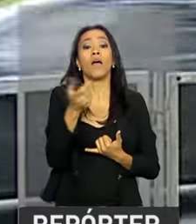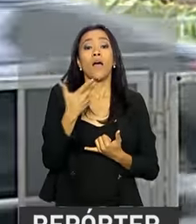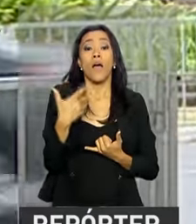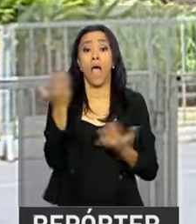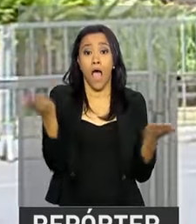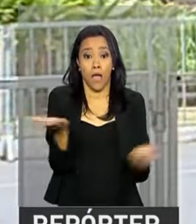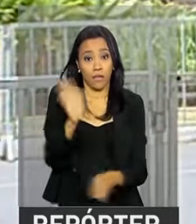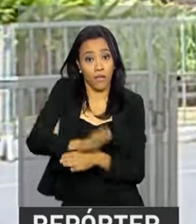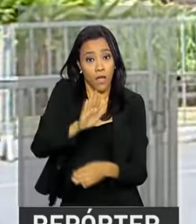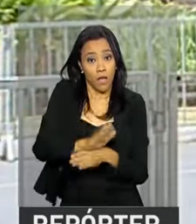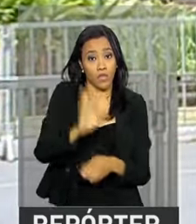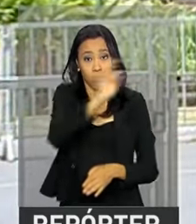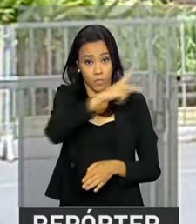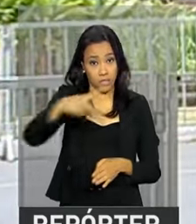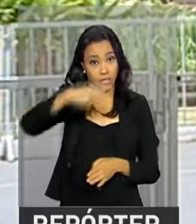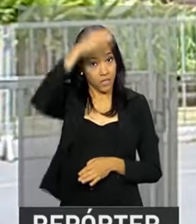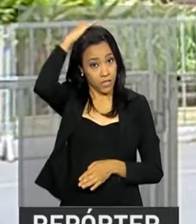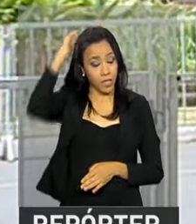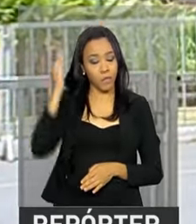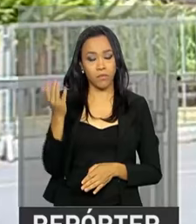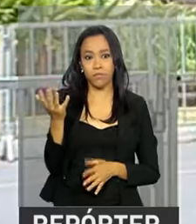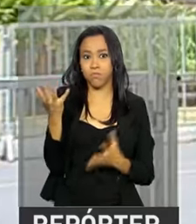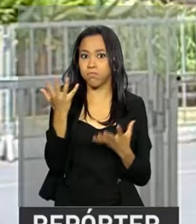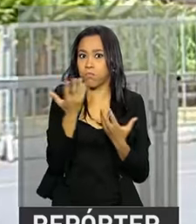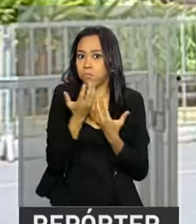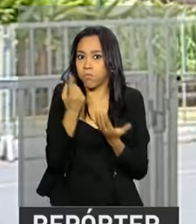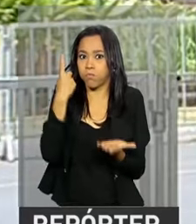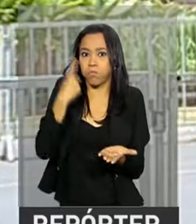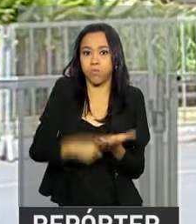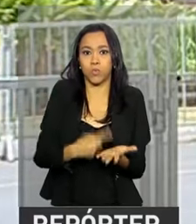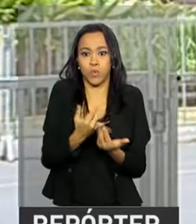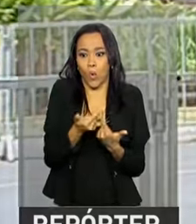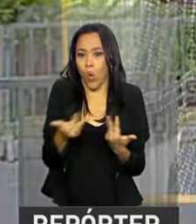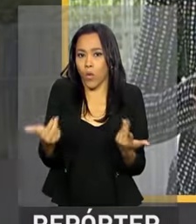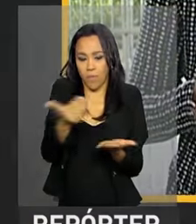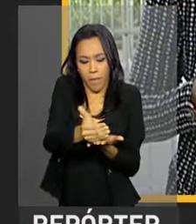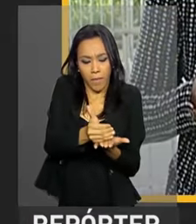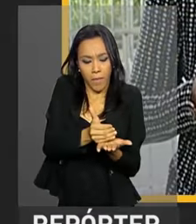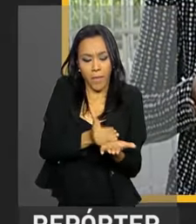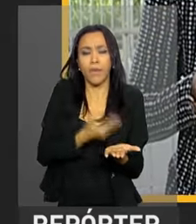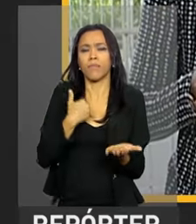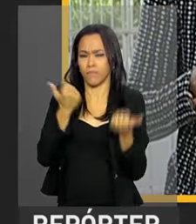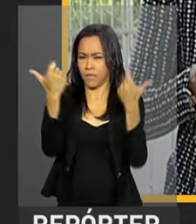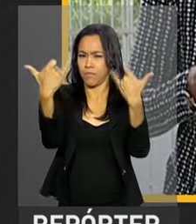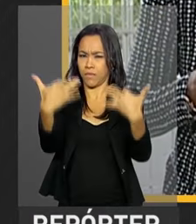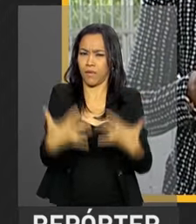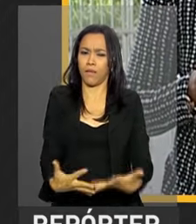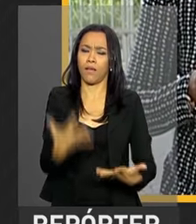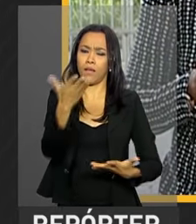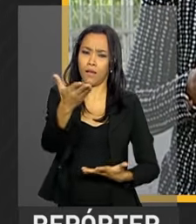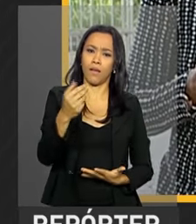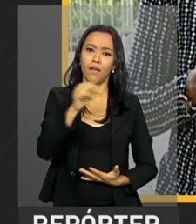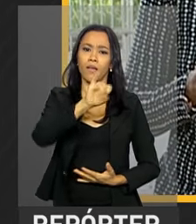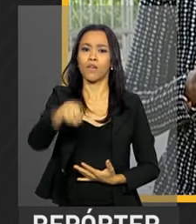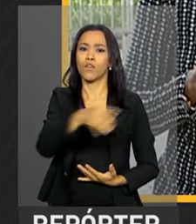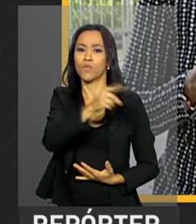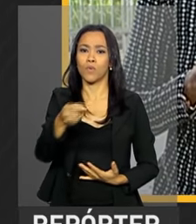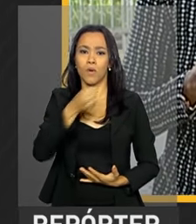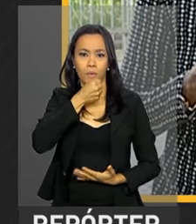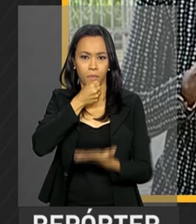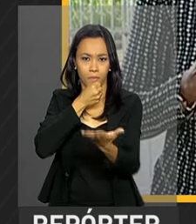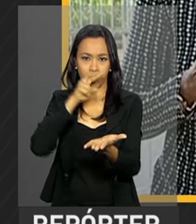Michel teme está cheia e quem tem os detalhes é o repórter João Pedro Neto que está no Palácio do